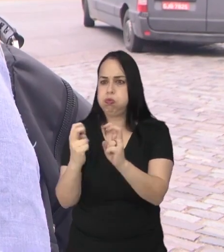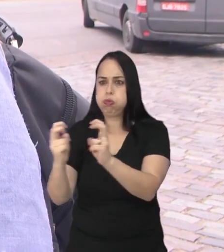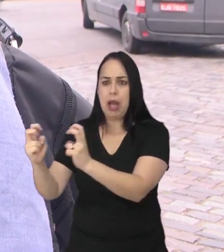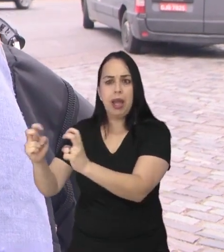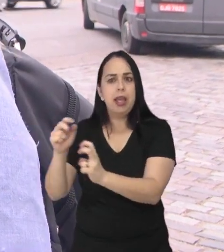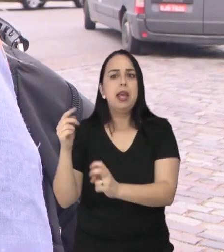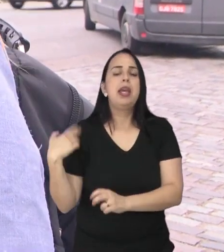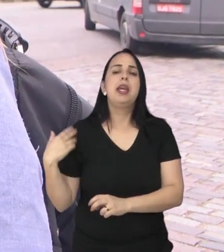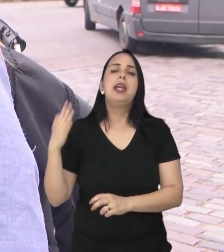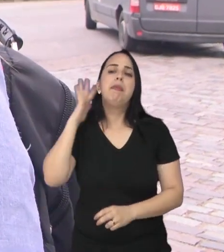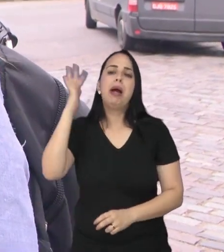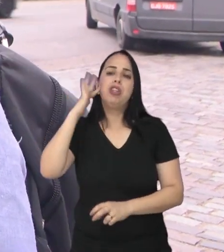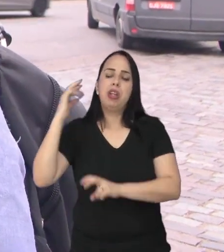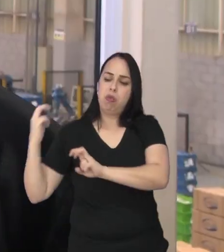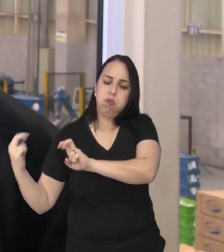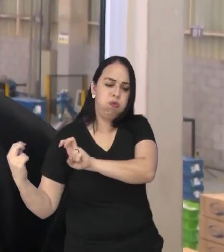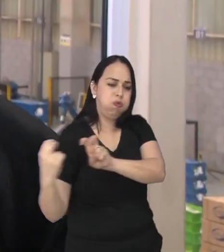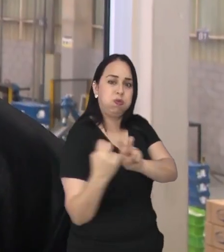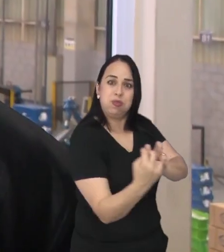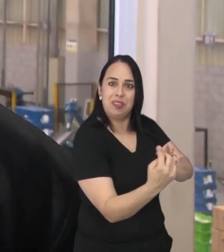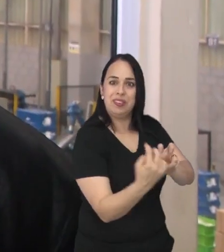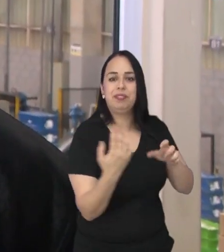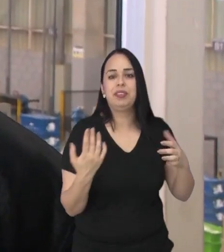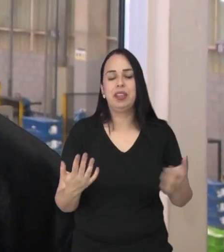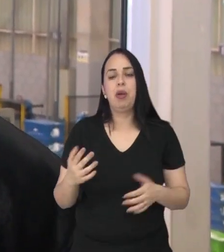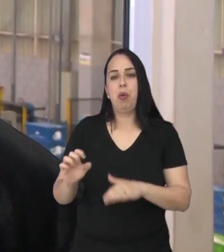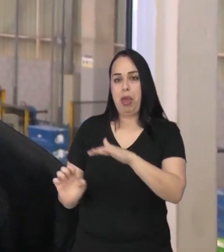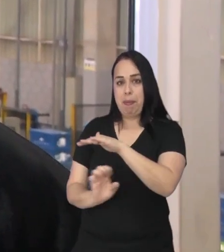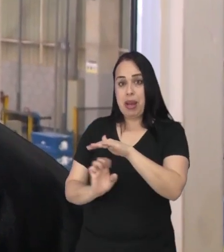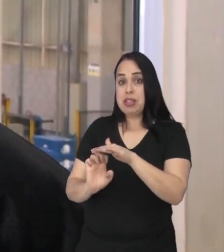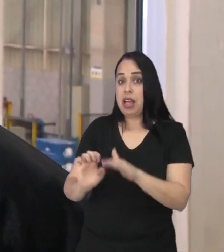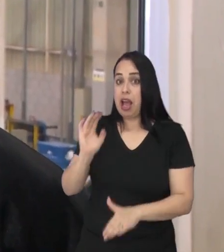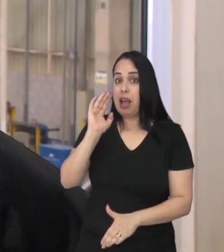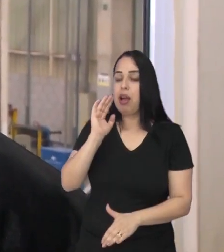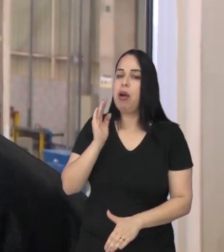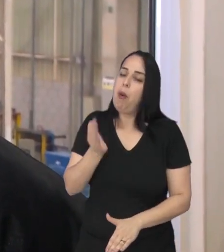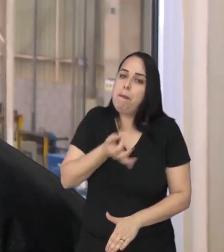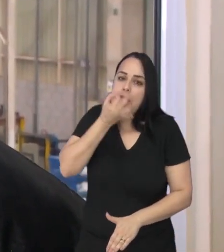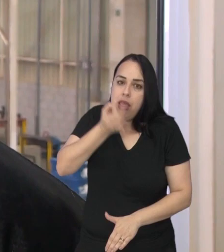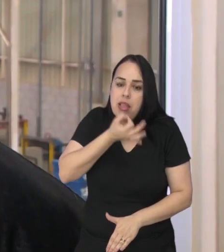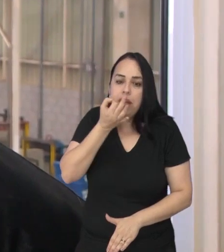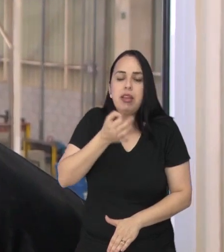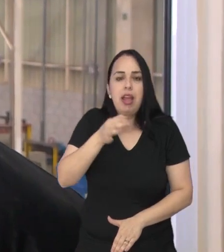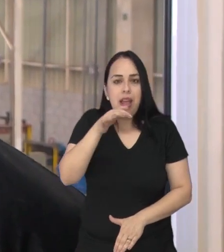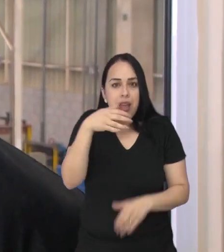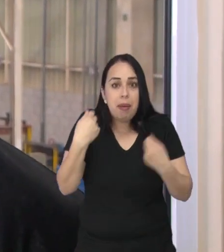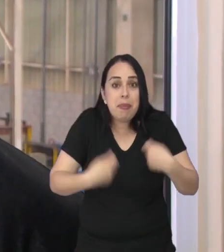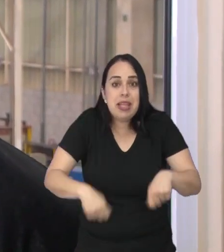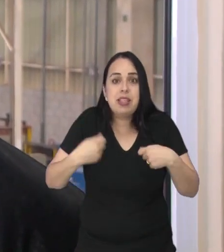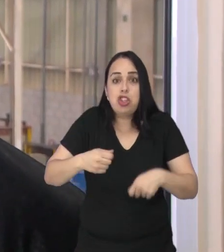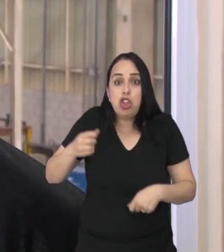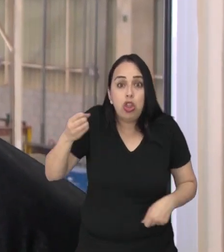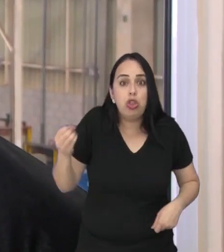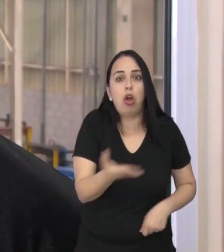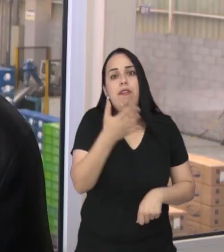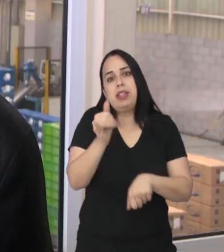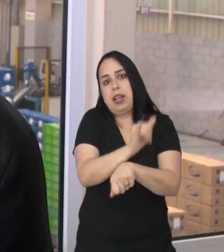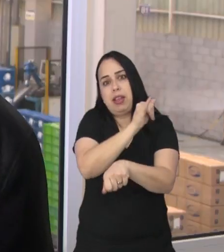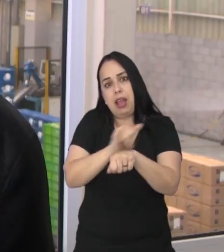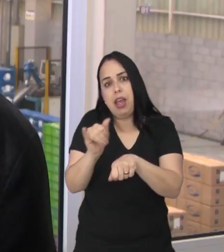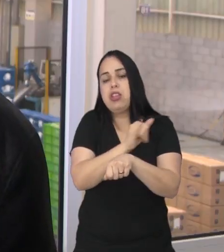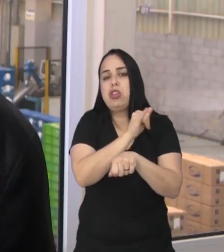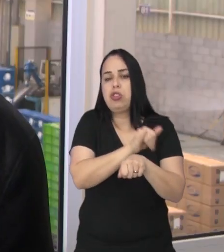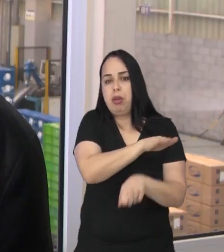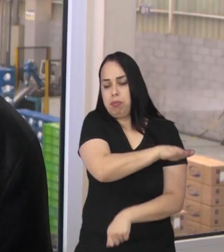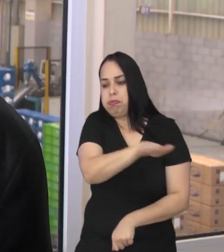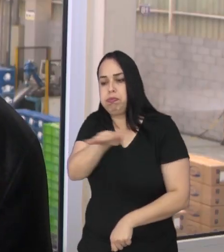São Paulo, imagina vindo até o interior de São Paulo. Esse empresário também acredita que a região precisa de um novo modal de transporte. Eu